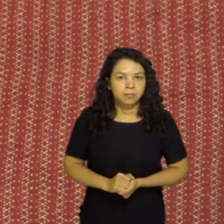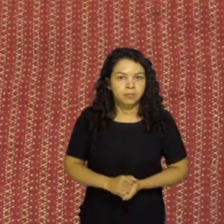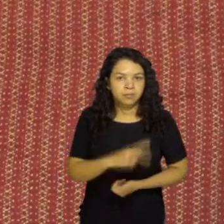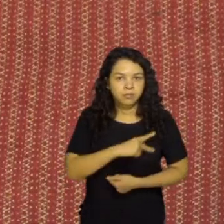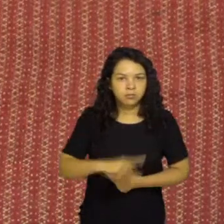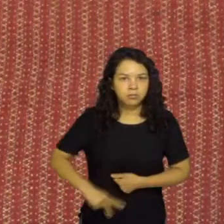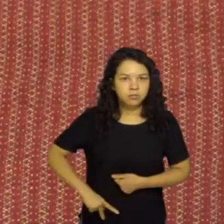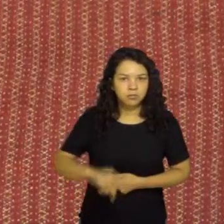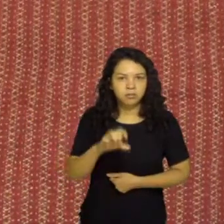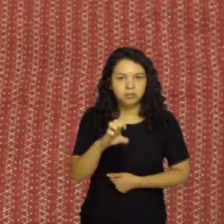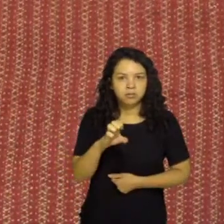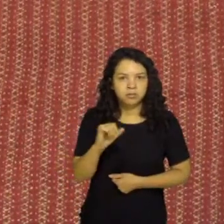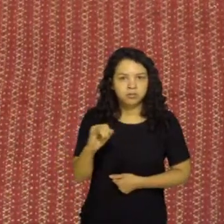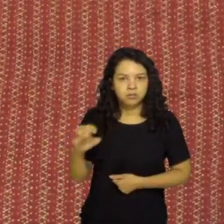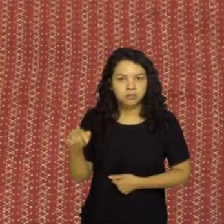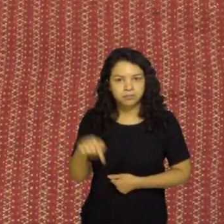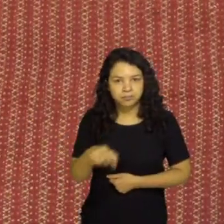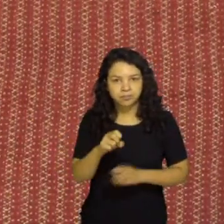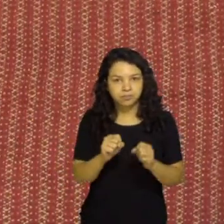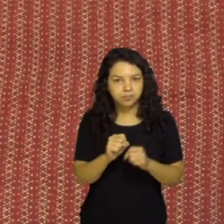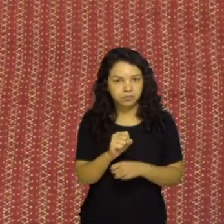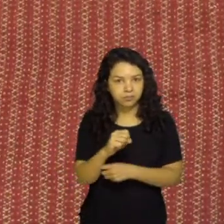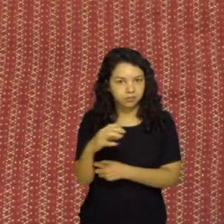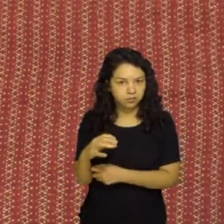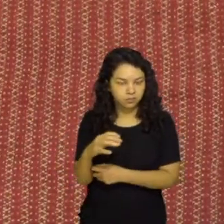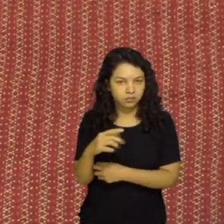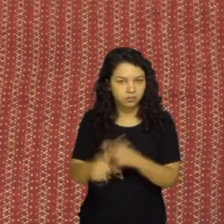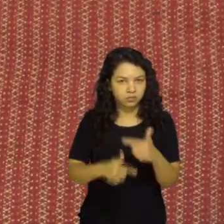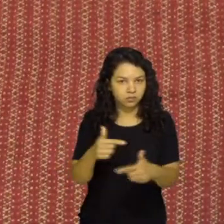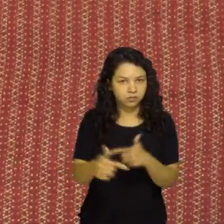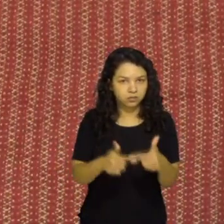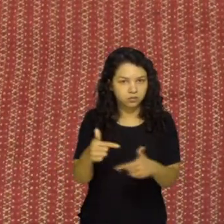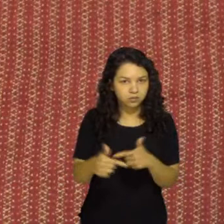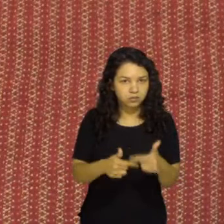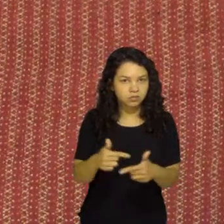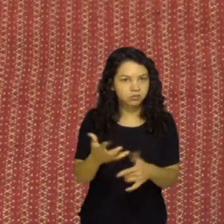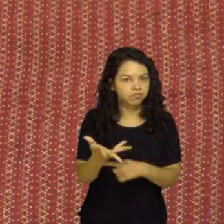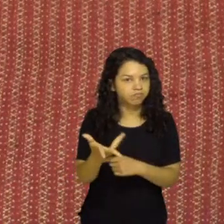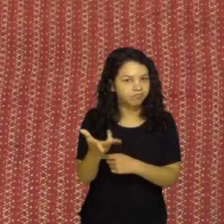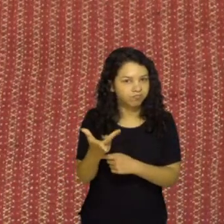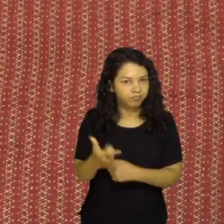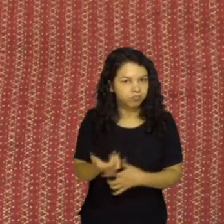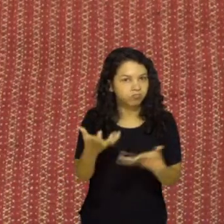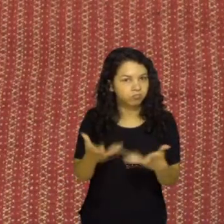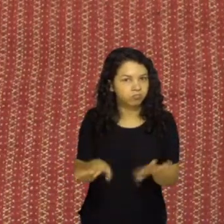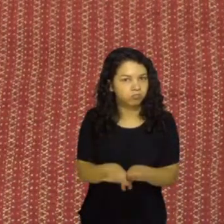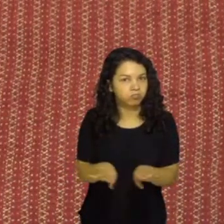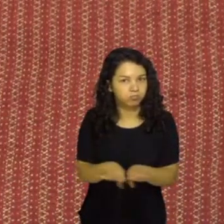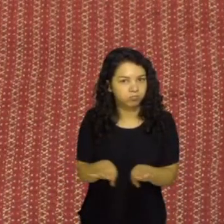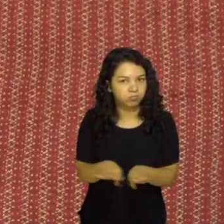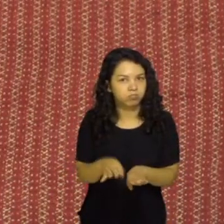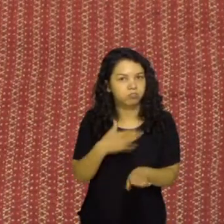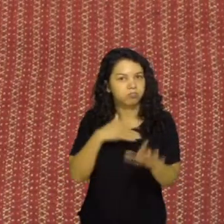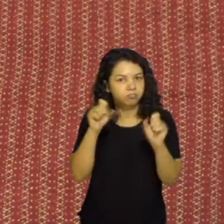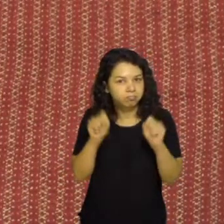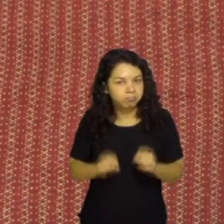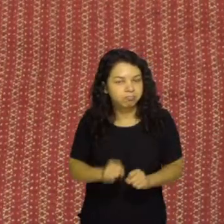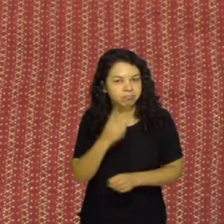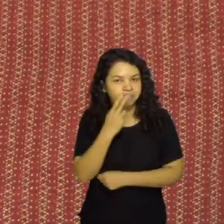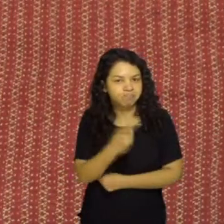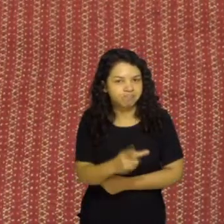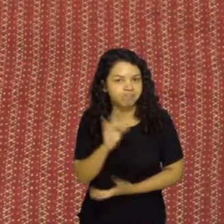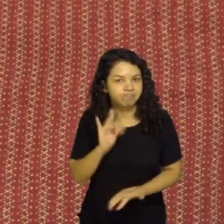CIE aqui em Santa Catarina. É um trabalho magnífico, quero dar aqui também o meu testemunho,